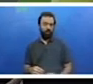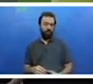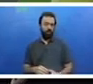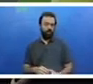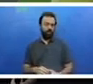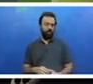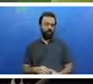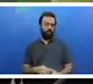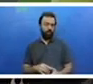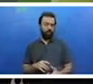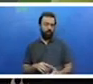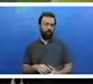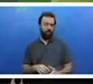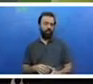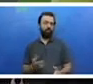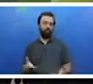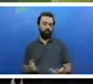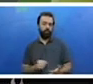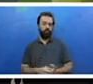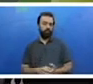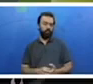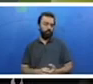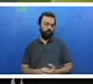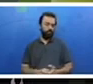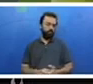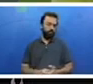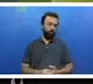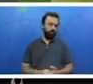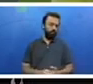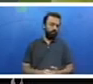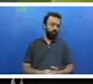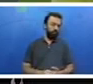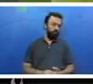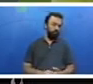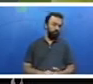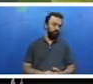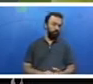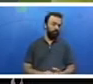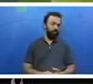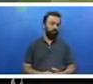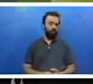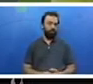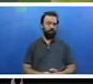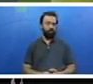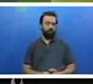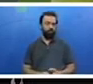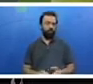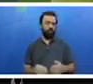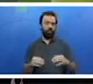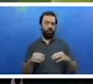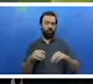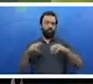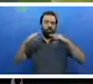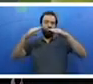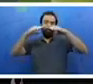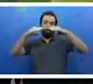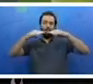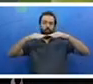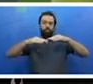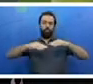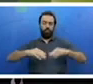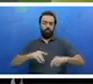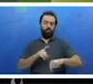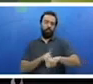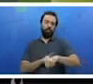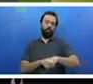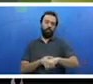resultado. Portanto, para eu determinar quanto tempo vai ficar vazio, se a vazão for